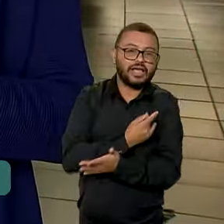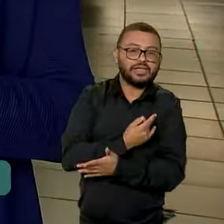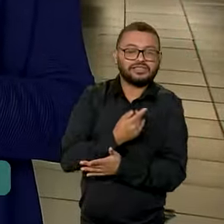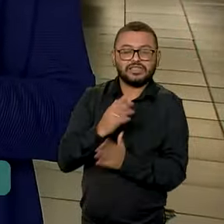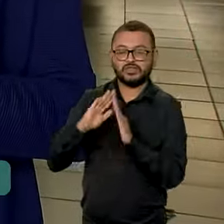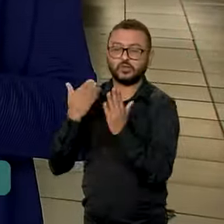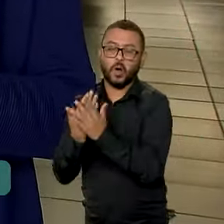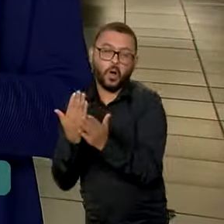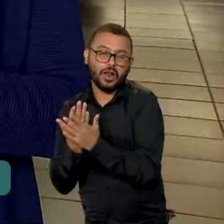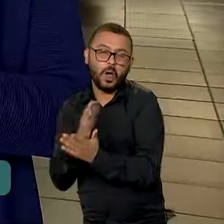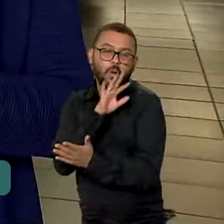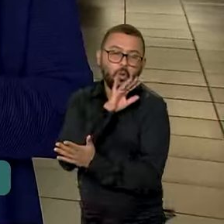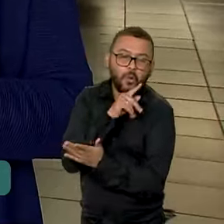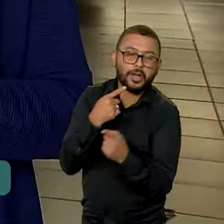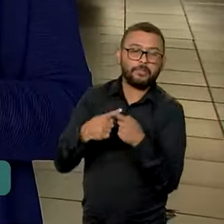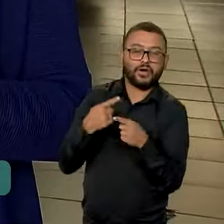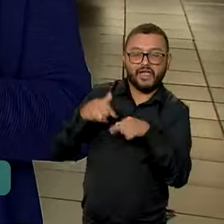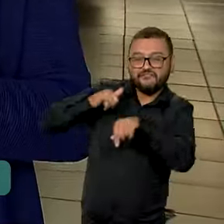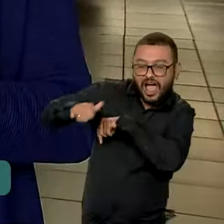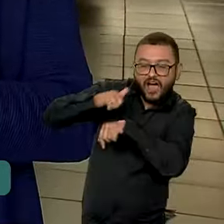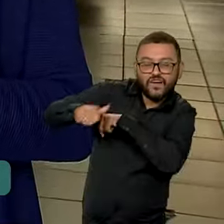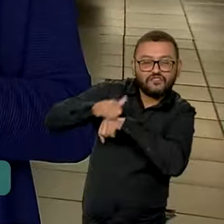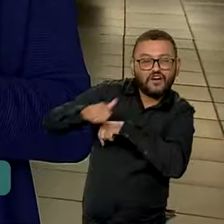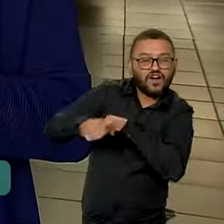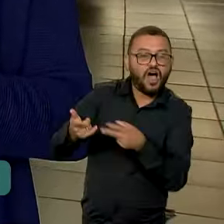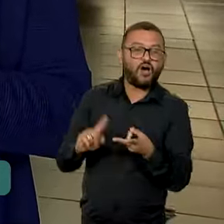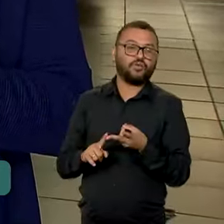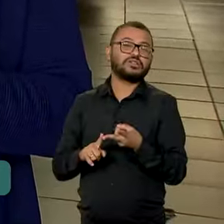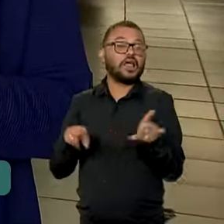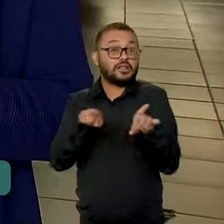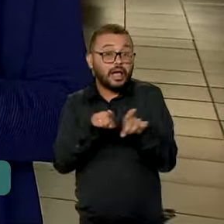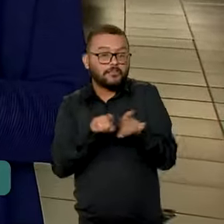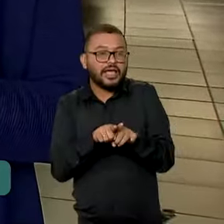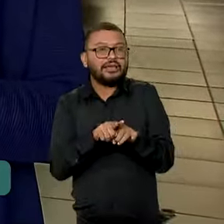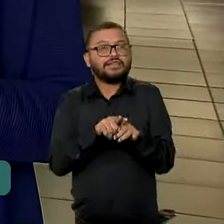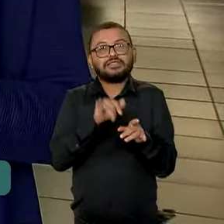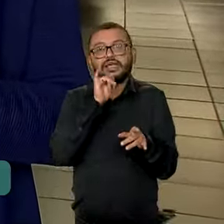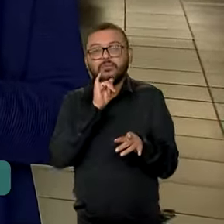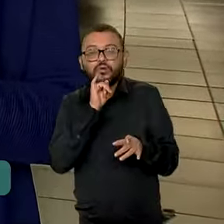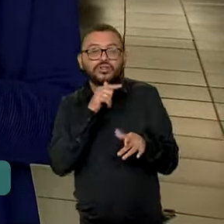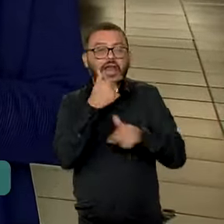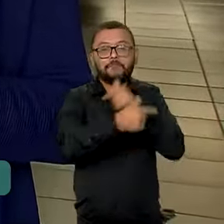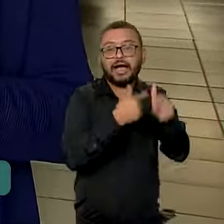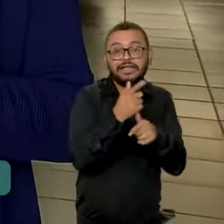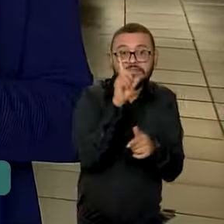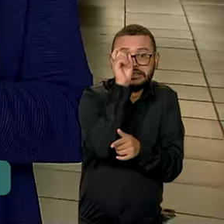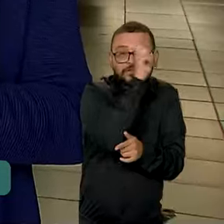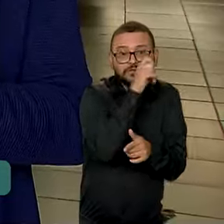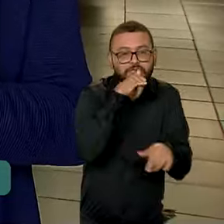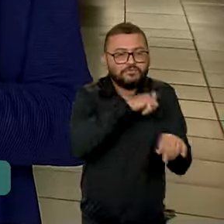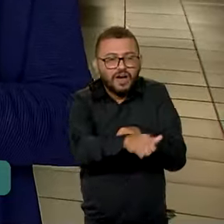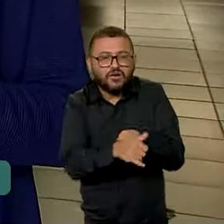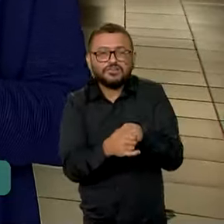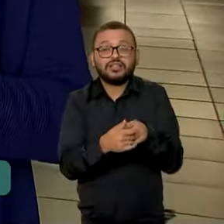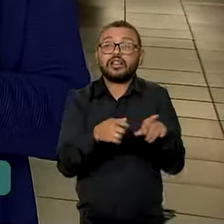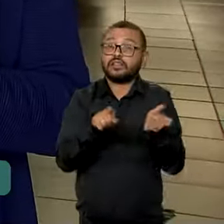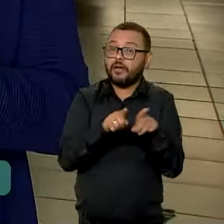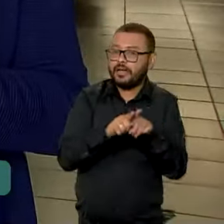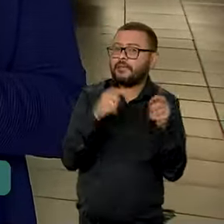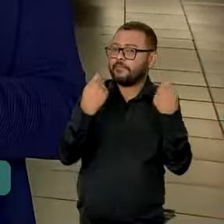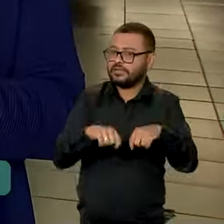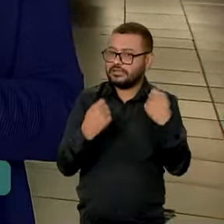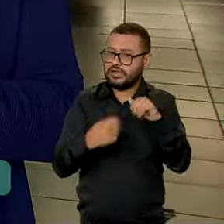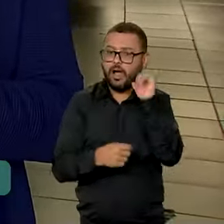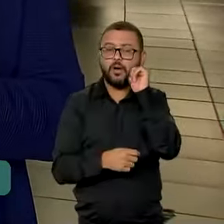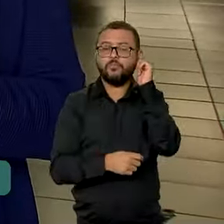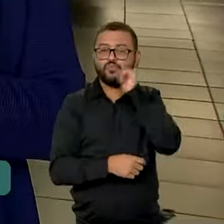desempenho escolar, devido às faltas recorrentes, e também ausências no trabalho, e ainda necessidade de uma